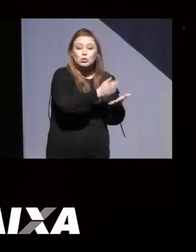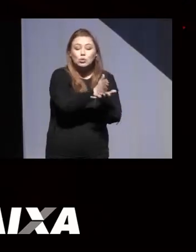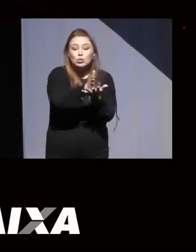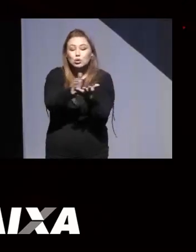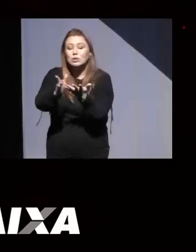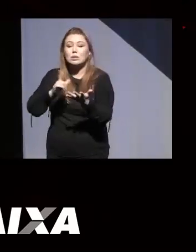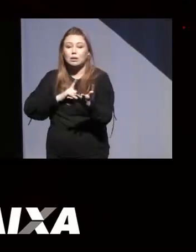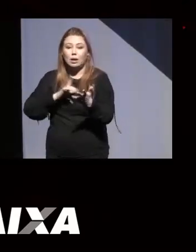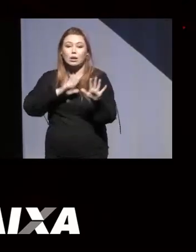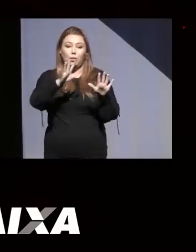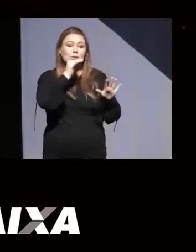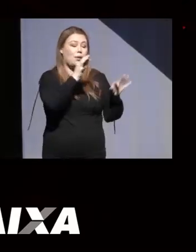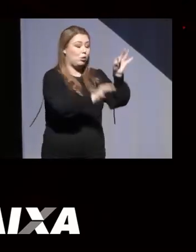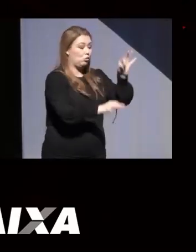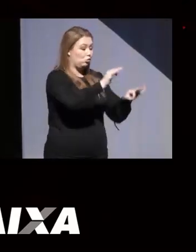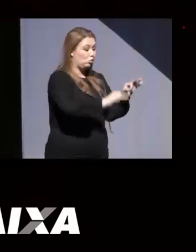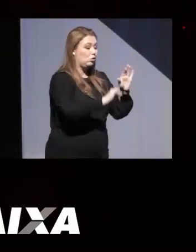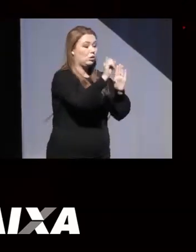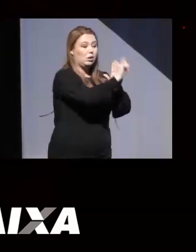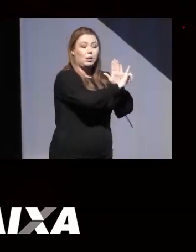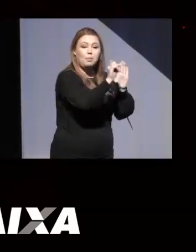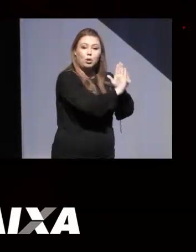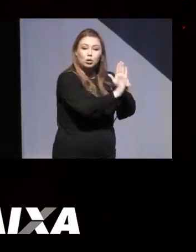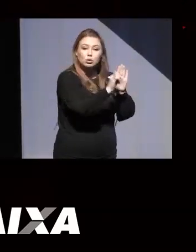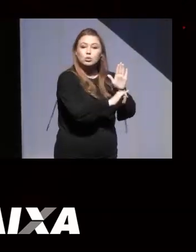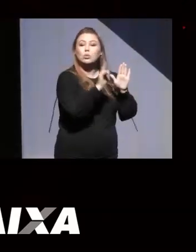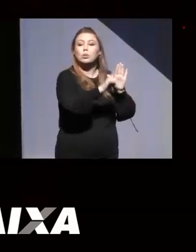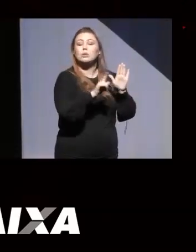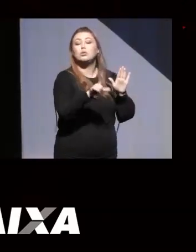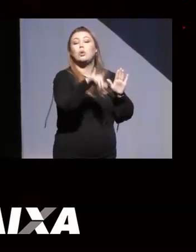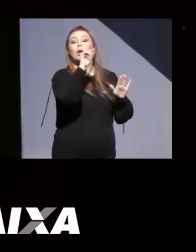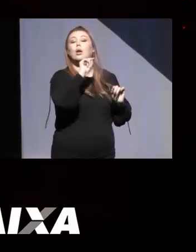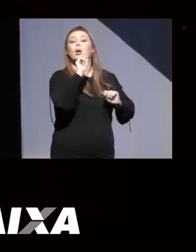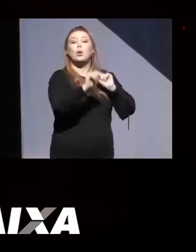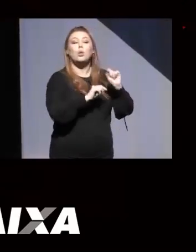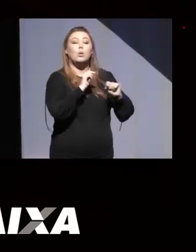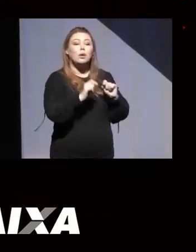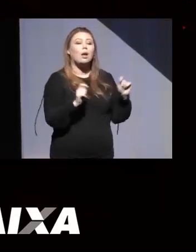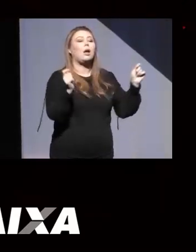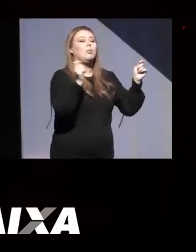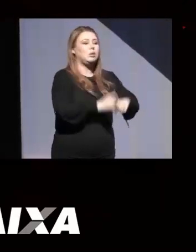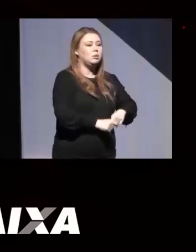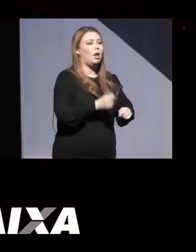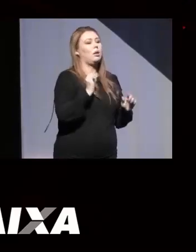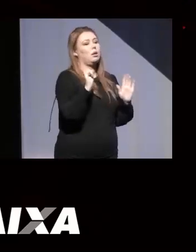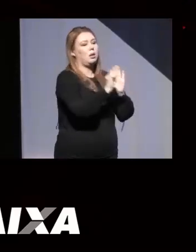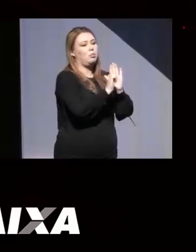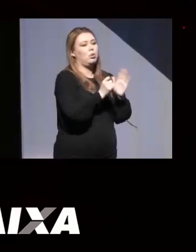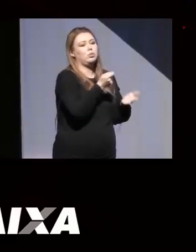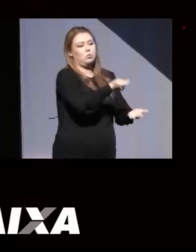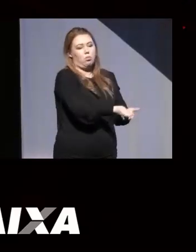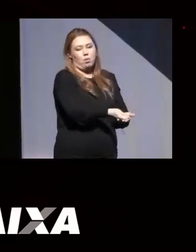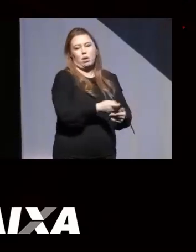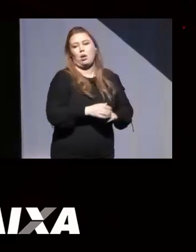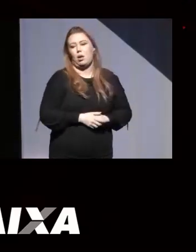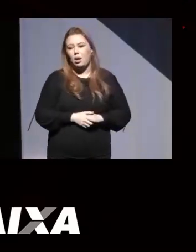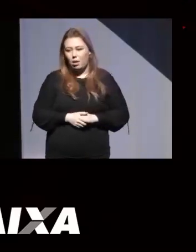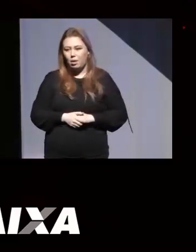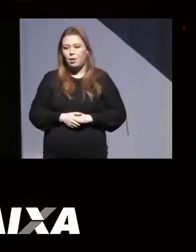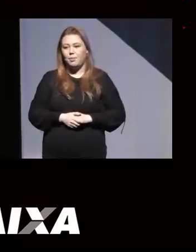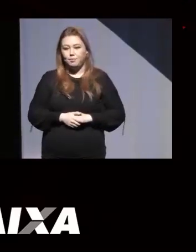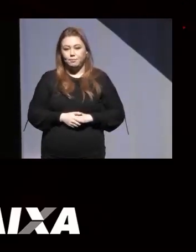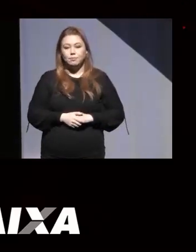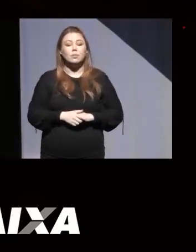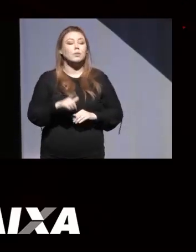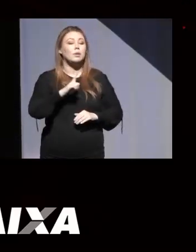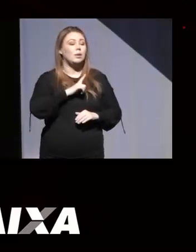direito tributário elegeu o princípio da capacidade contributiva. Aí nós passamos